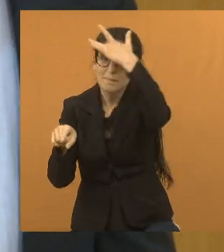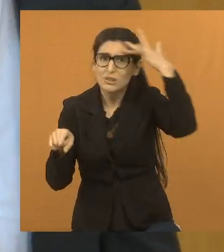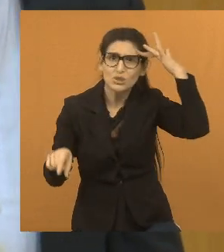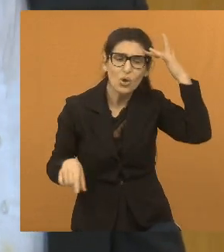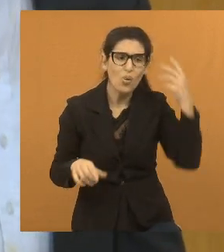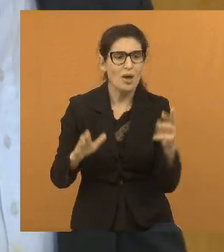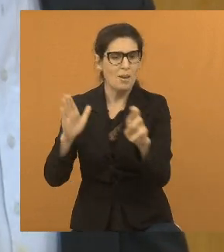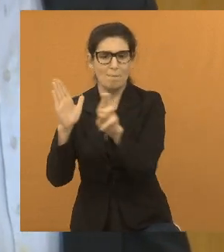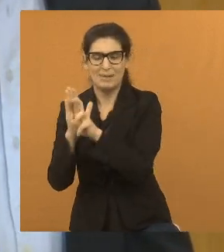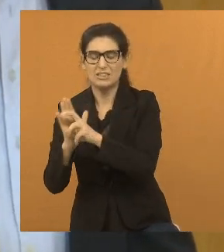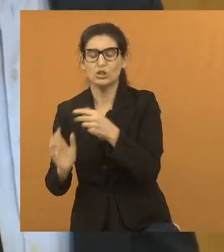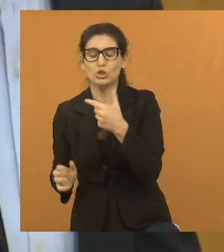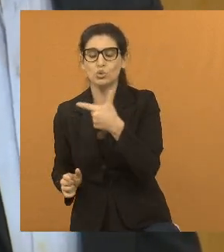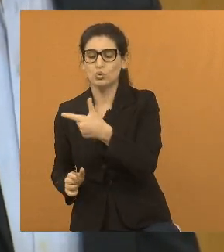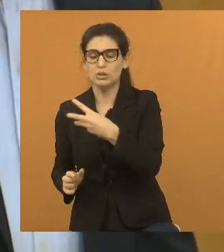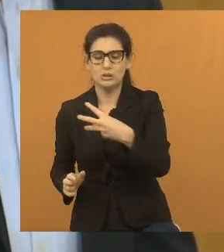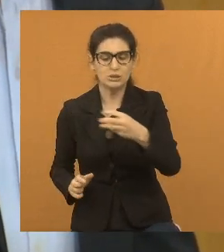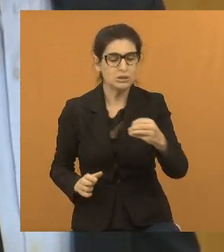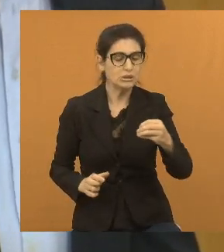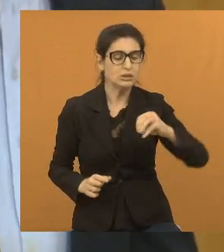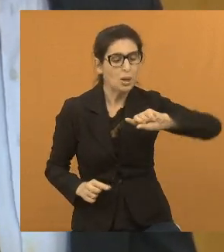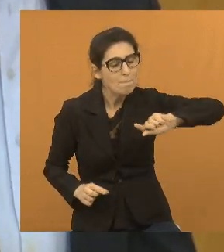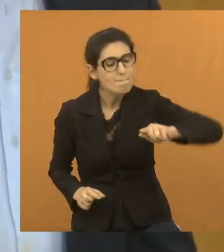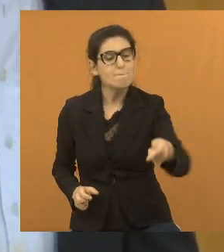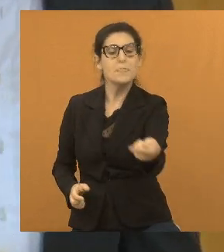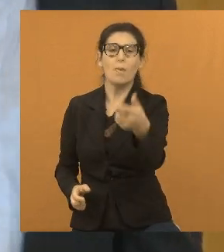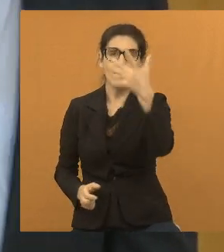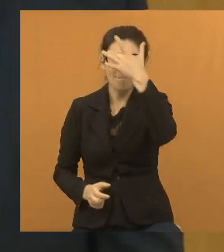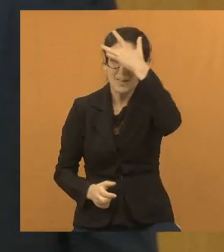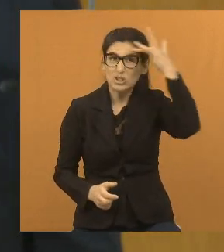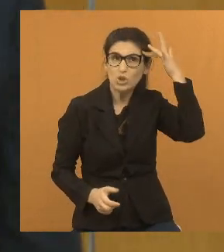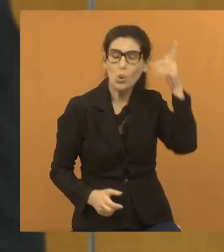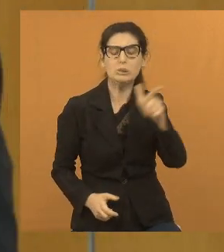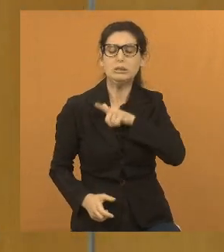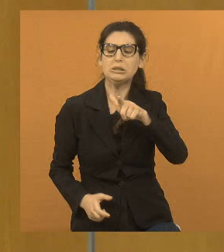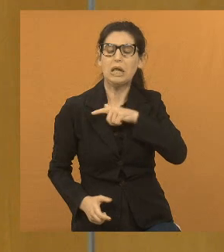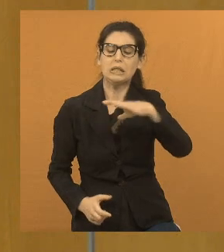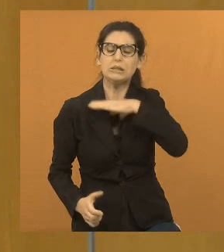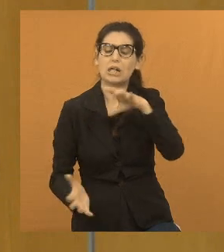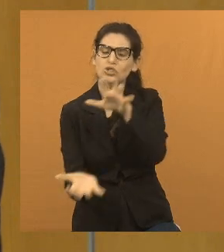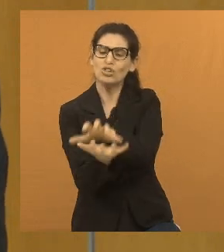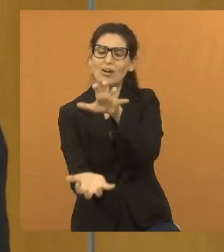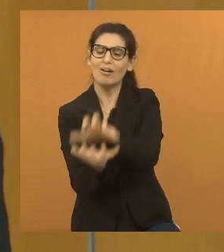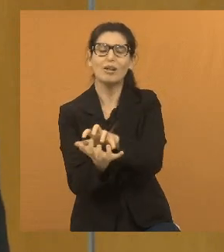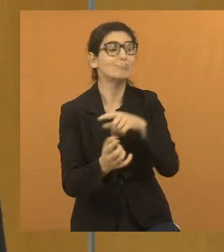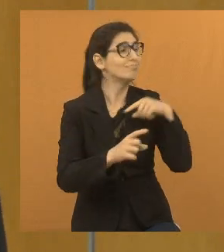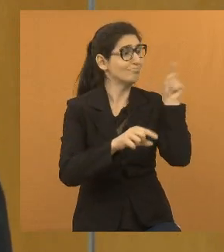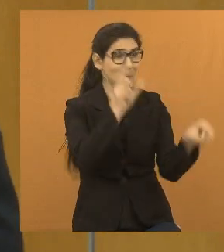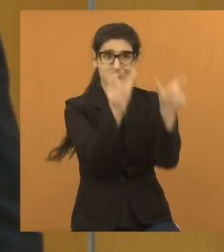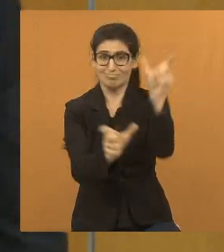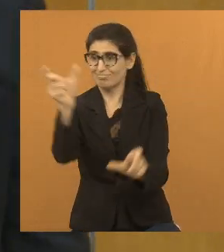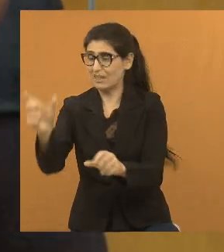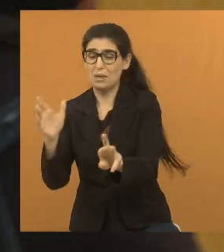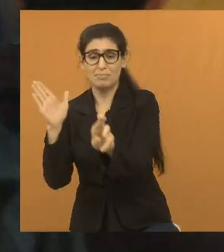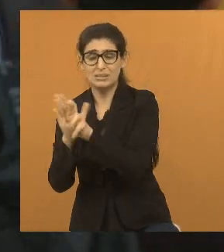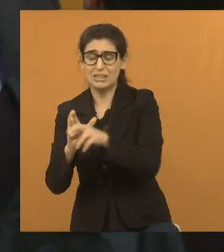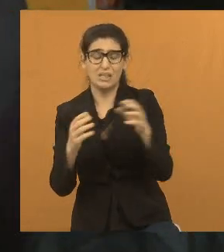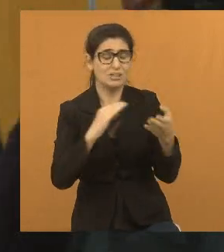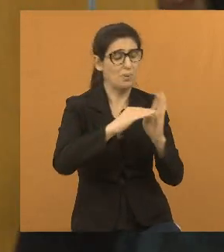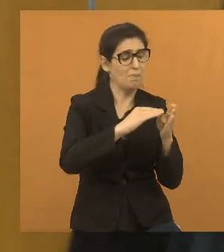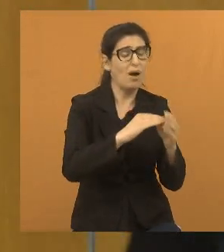representam 230 mil habitantes da cidade de Jacareí. Vocês representam todos os bairros, zona